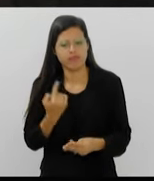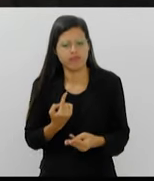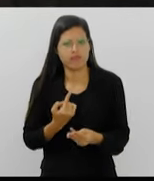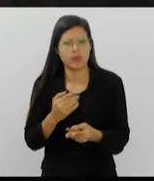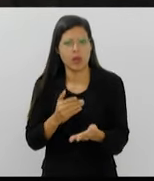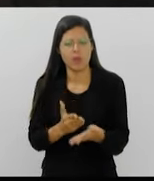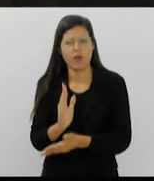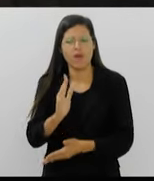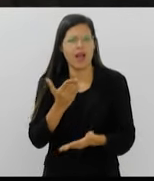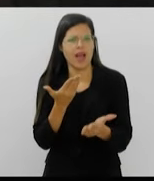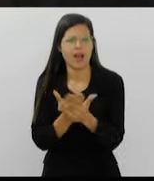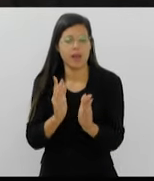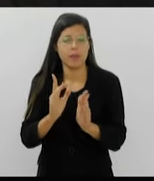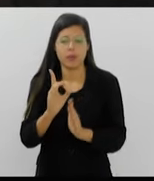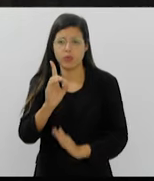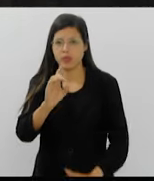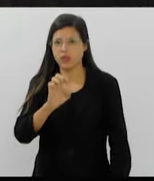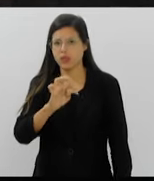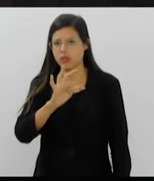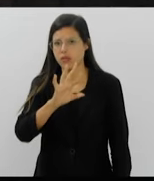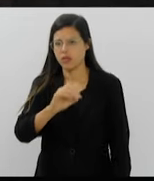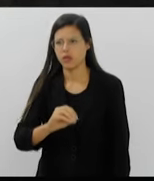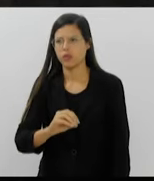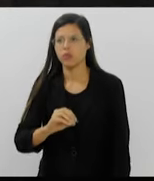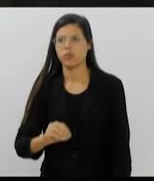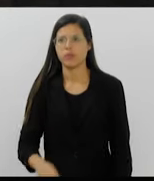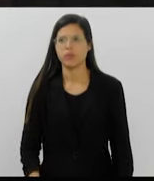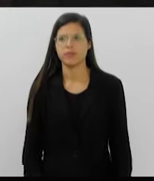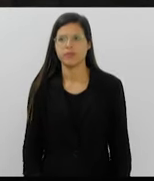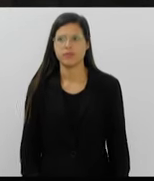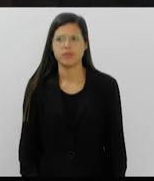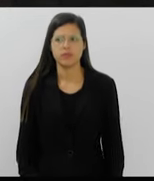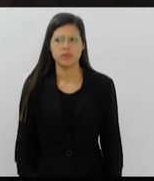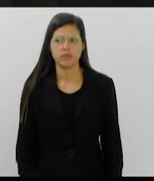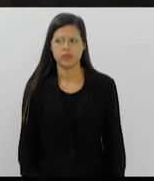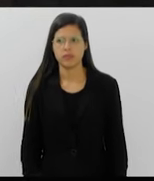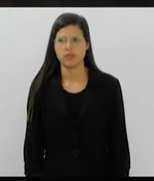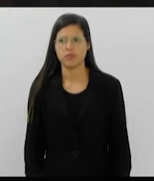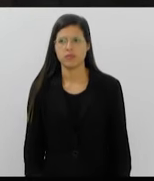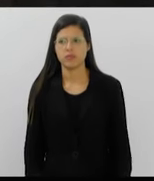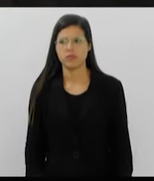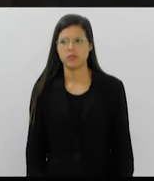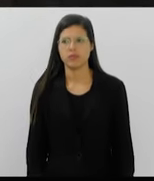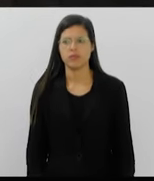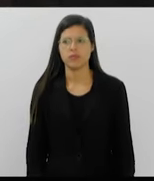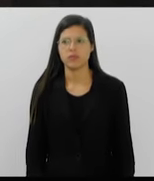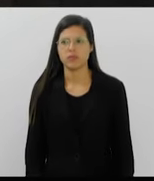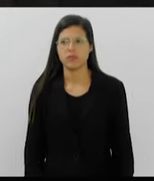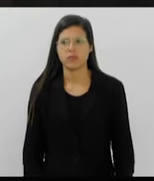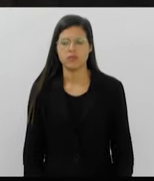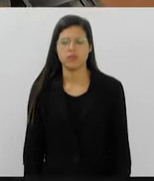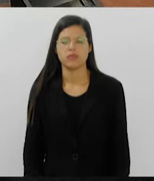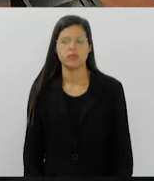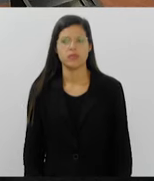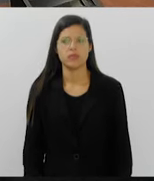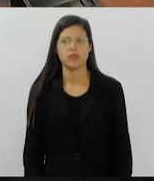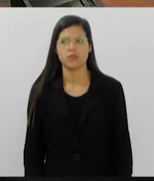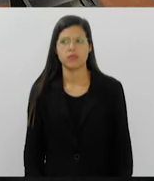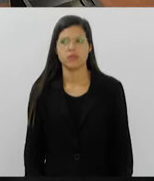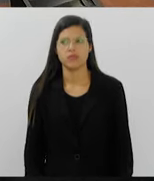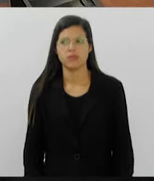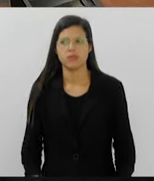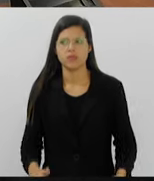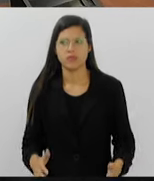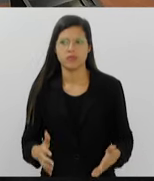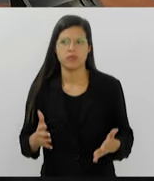Acabe com o Detro. Pois não, deputado. Em primeiro lugar, destacar a sua fala, deputado Felipe